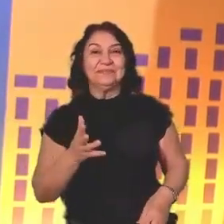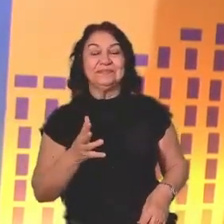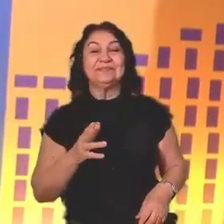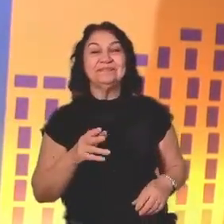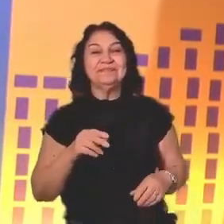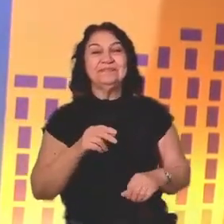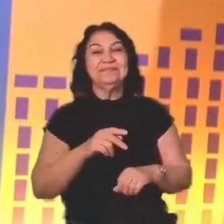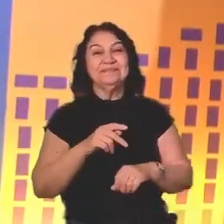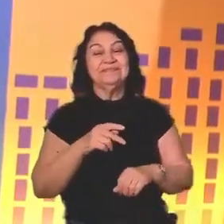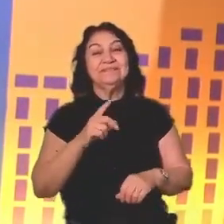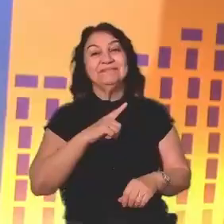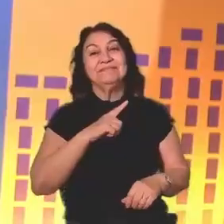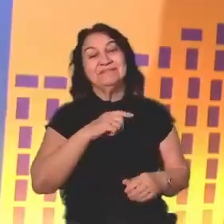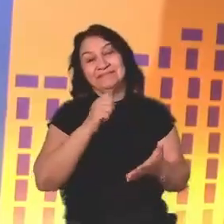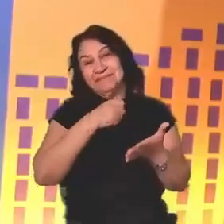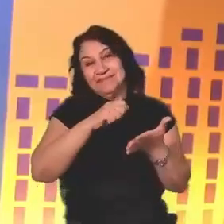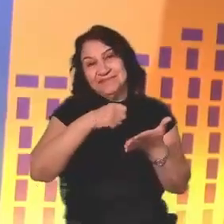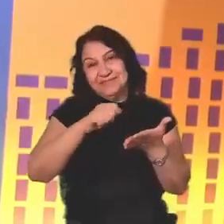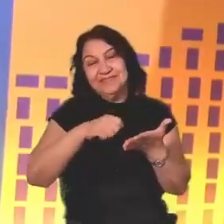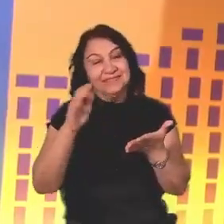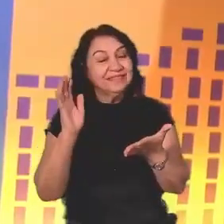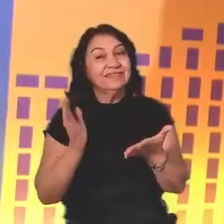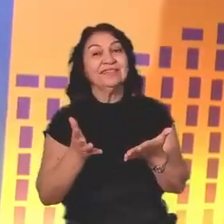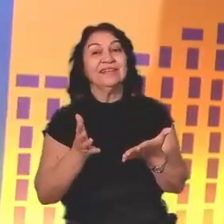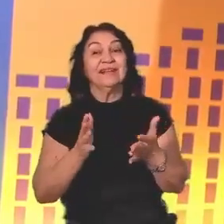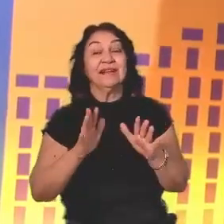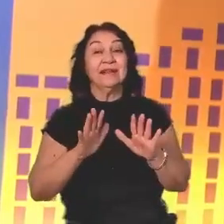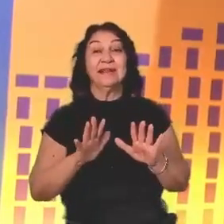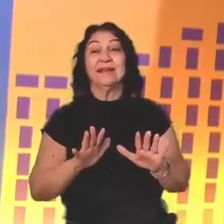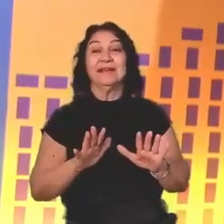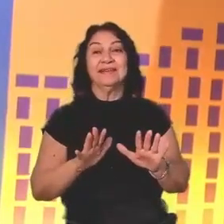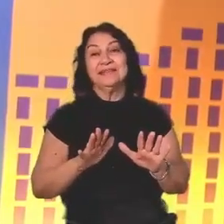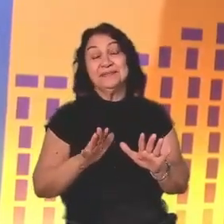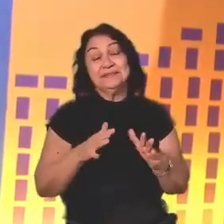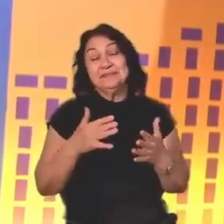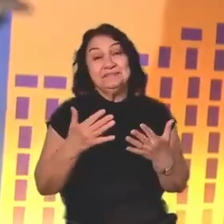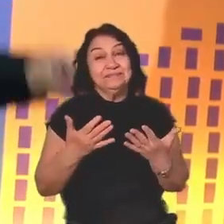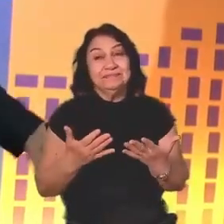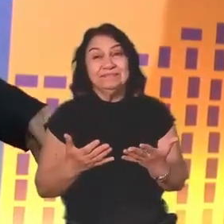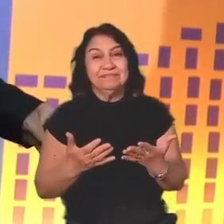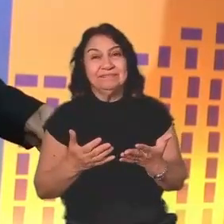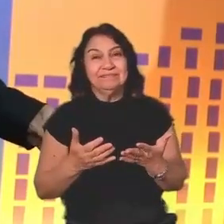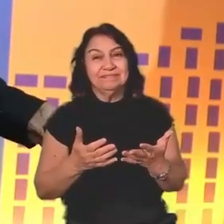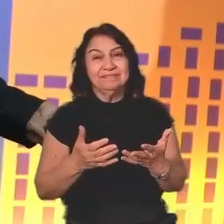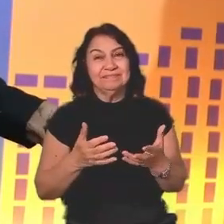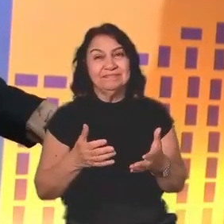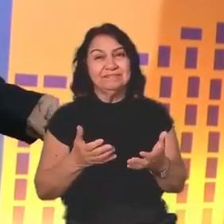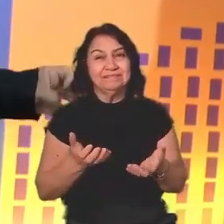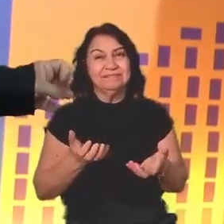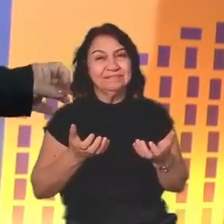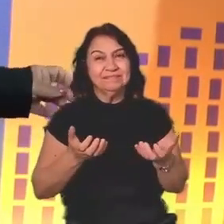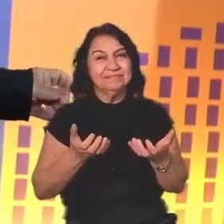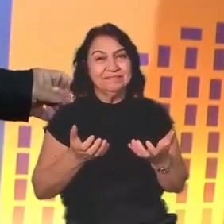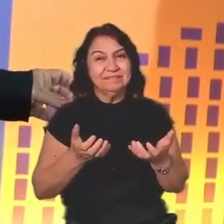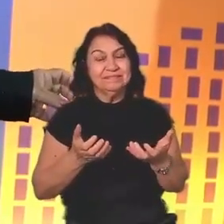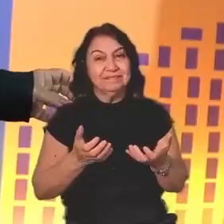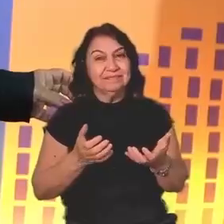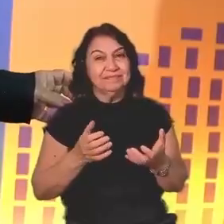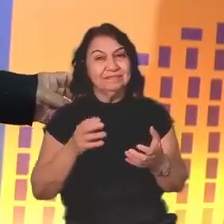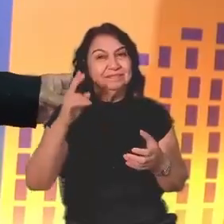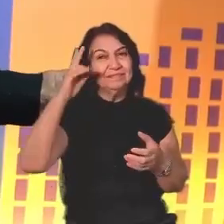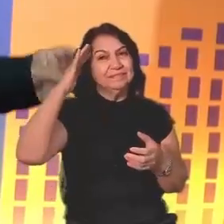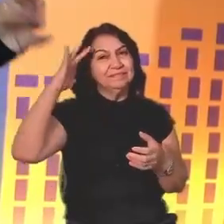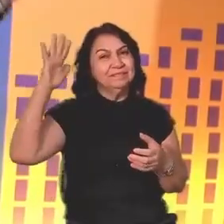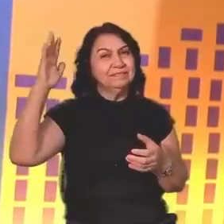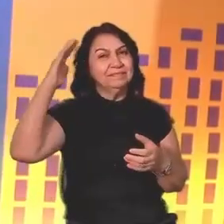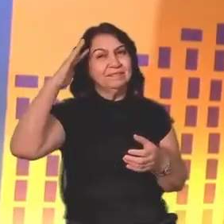né, escrita, mas é isso aí, eu não tenho, assim, vamos supor, uma coisa